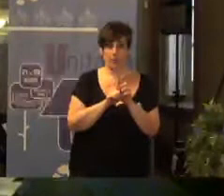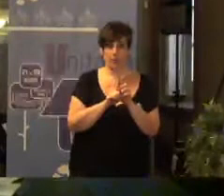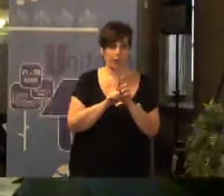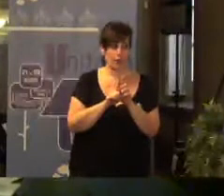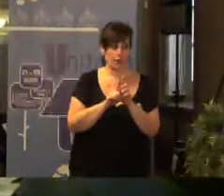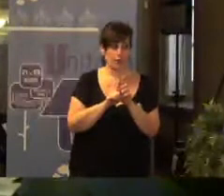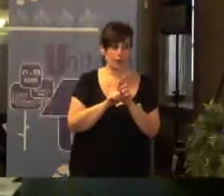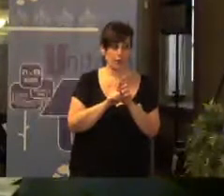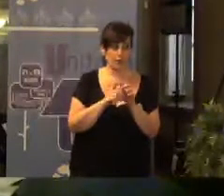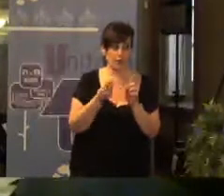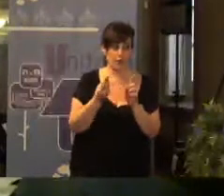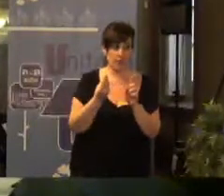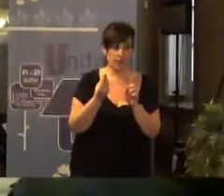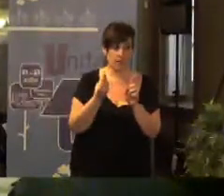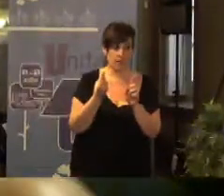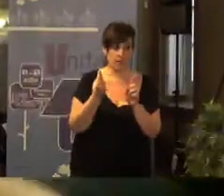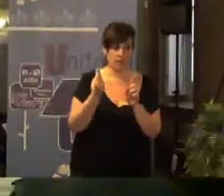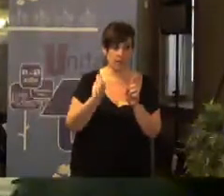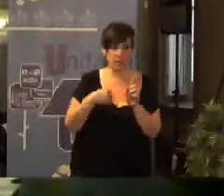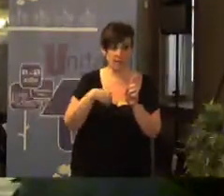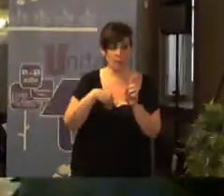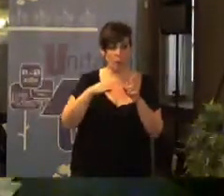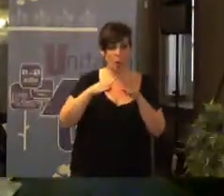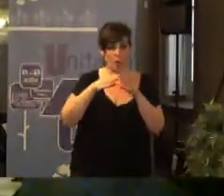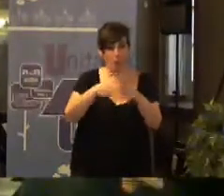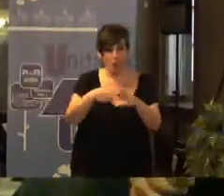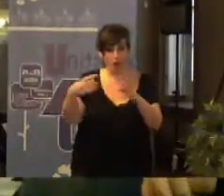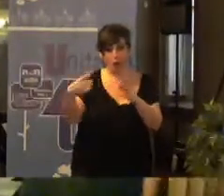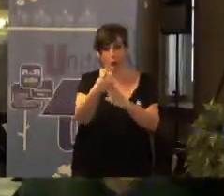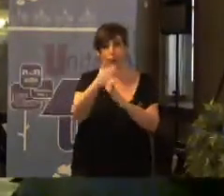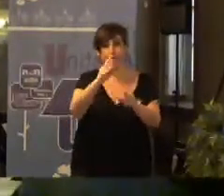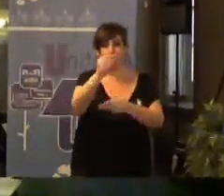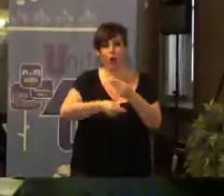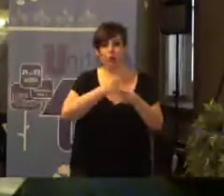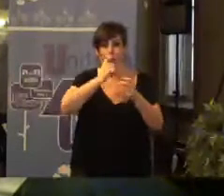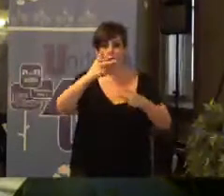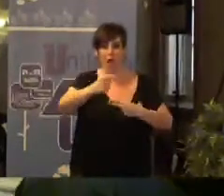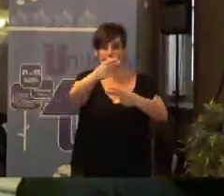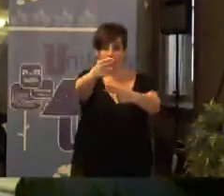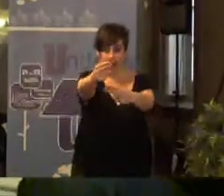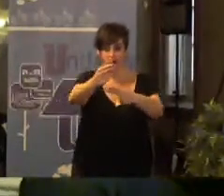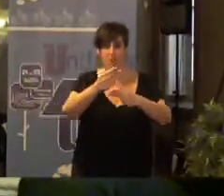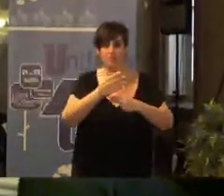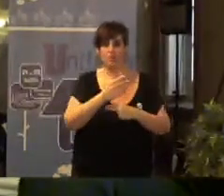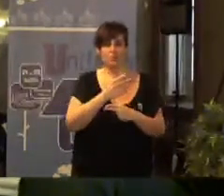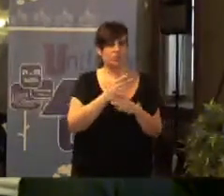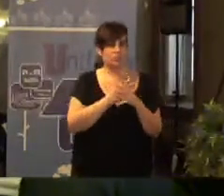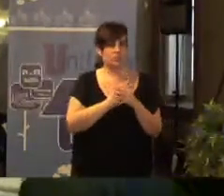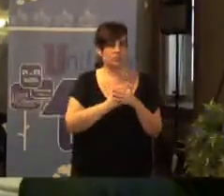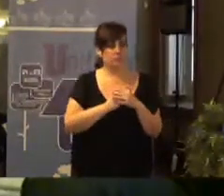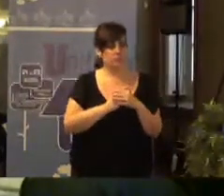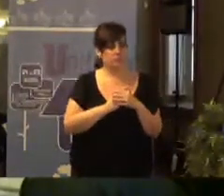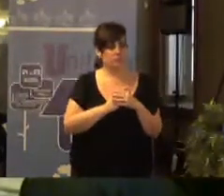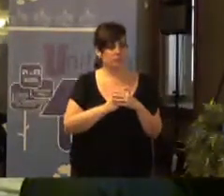vou apontando etapas pelo caminho, se alguém me vir de fora, acha sempre que eu estou a chegar ao destino. O